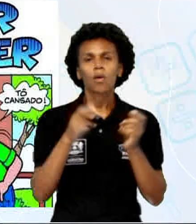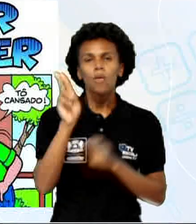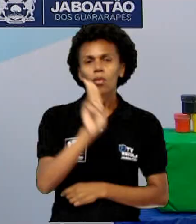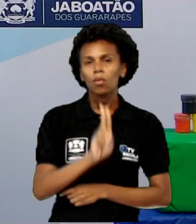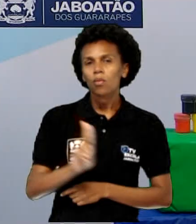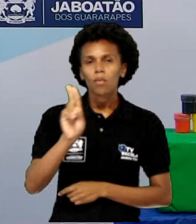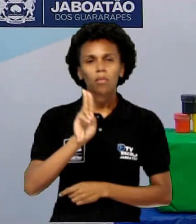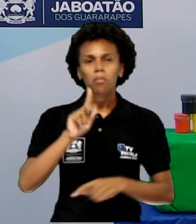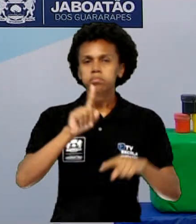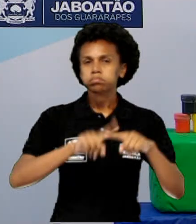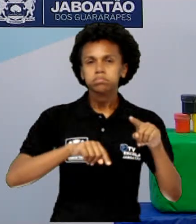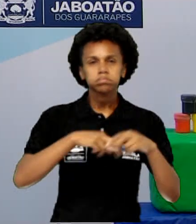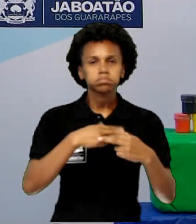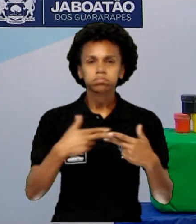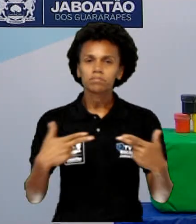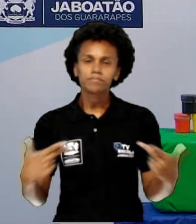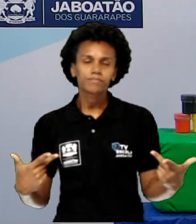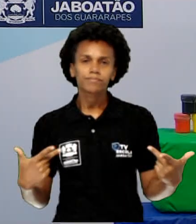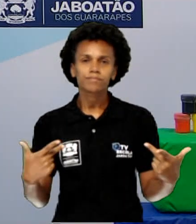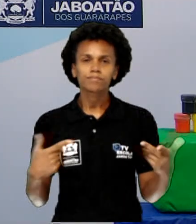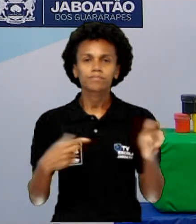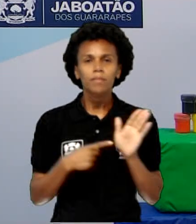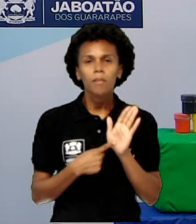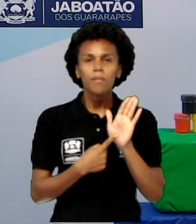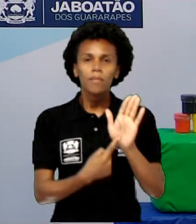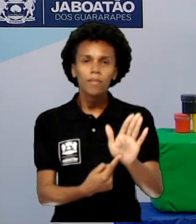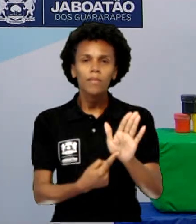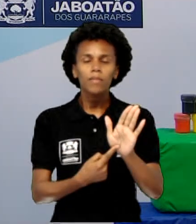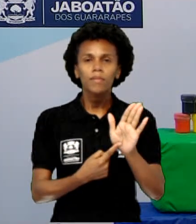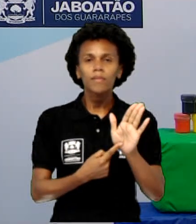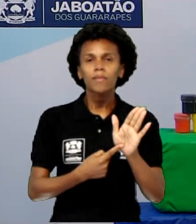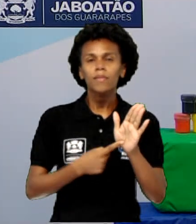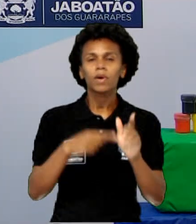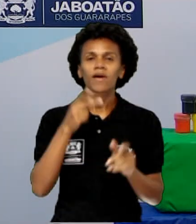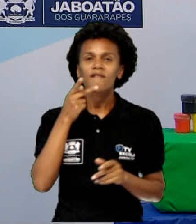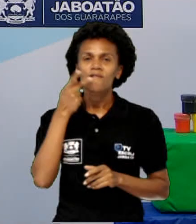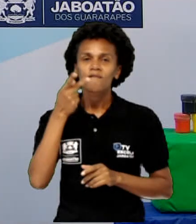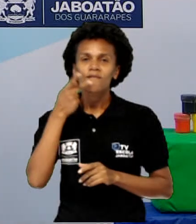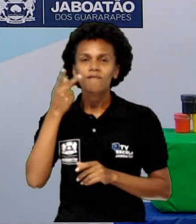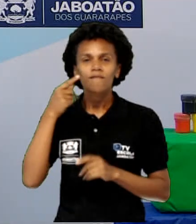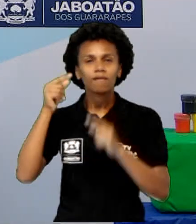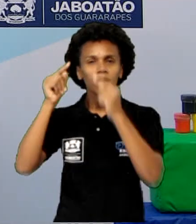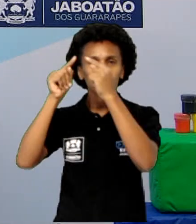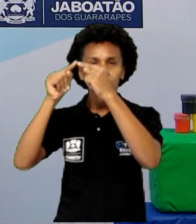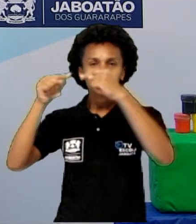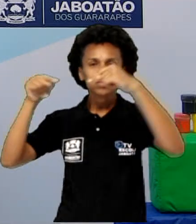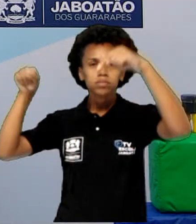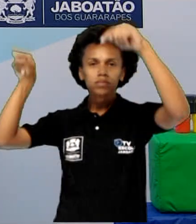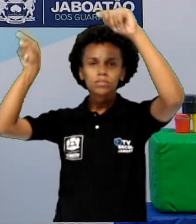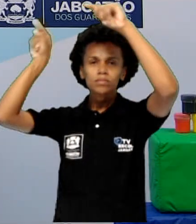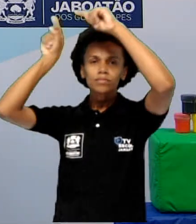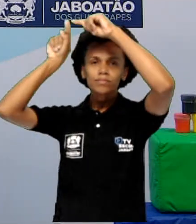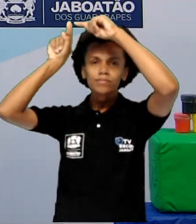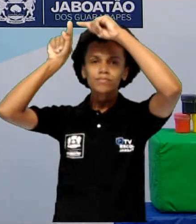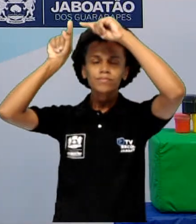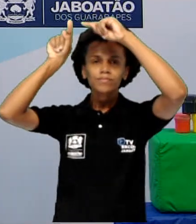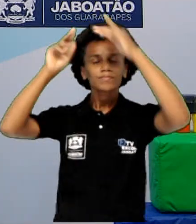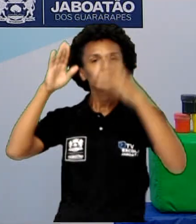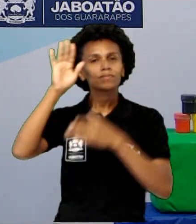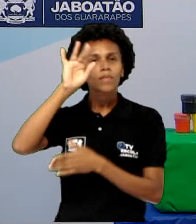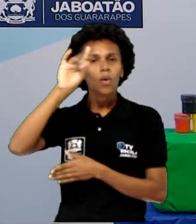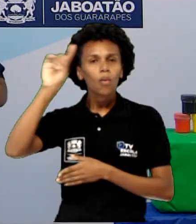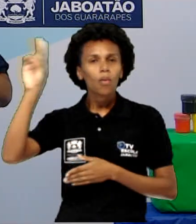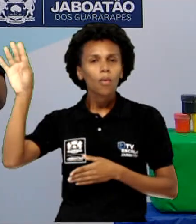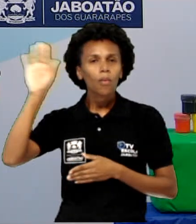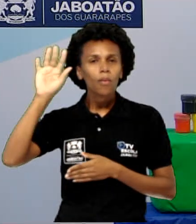exemplo, balões, que vêm com os textos escritos dentro. Outro recurso bastante utilizado são